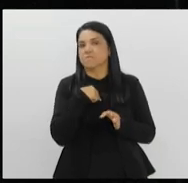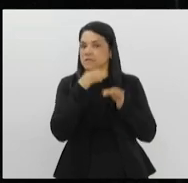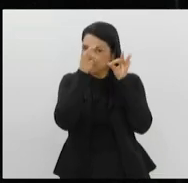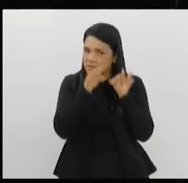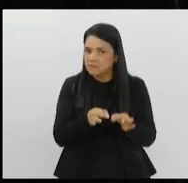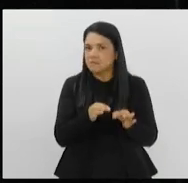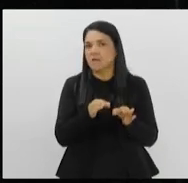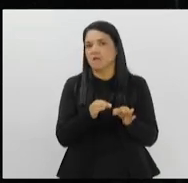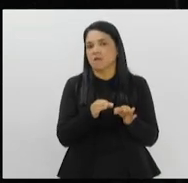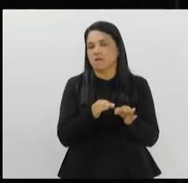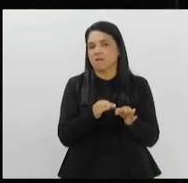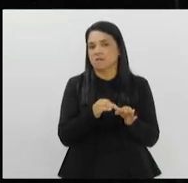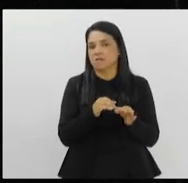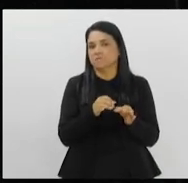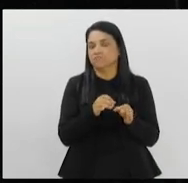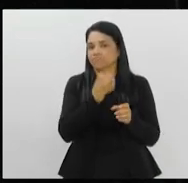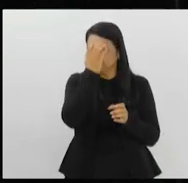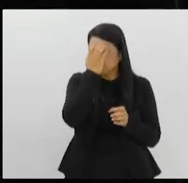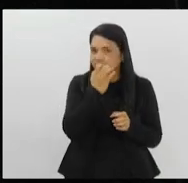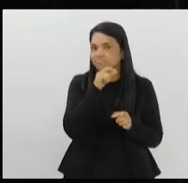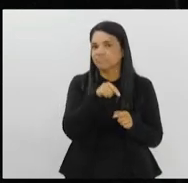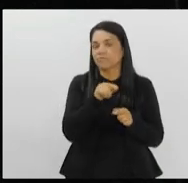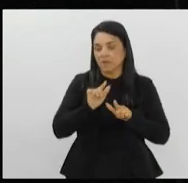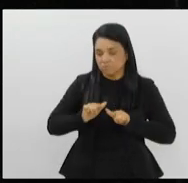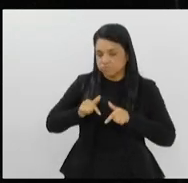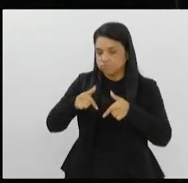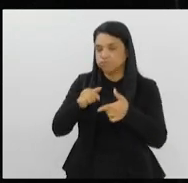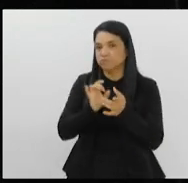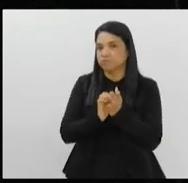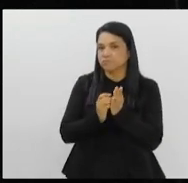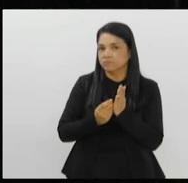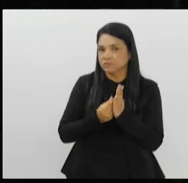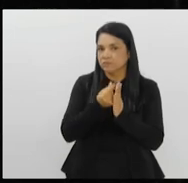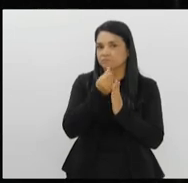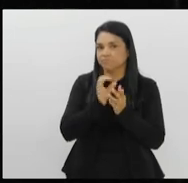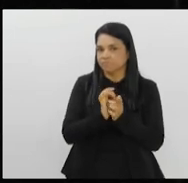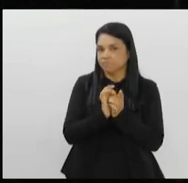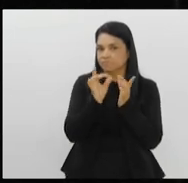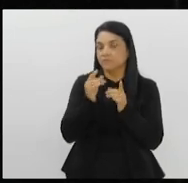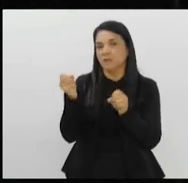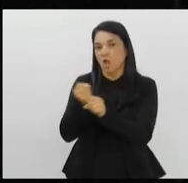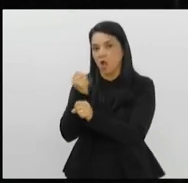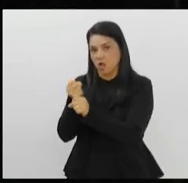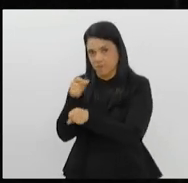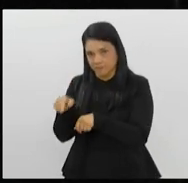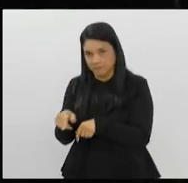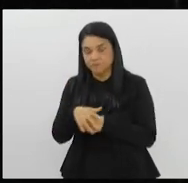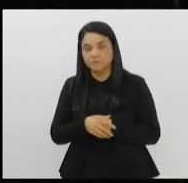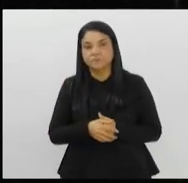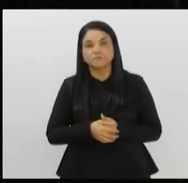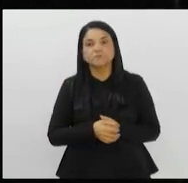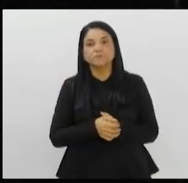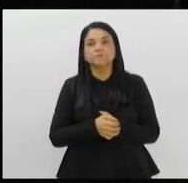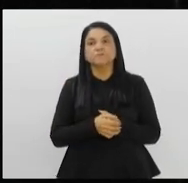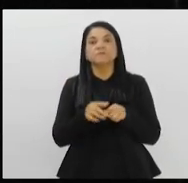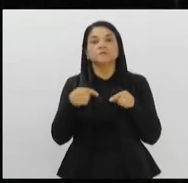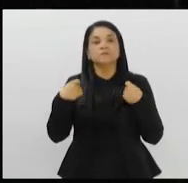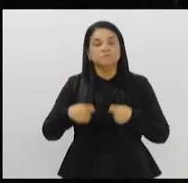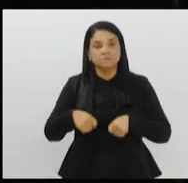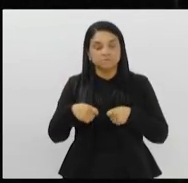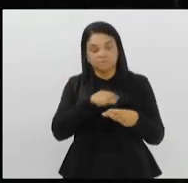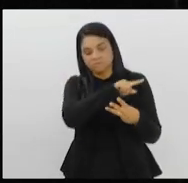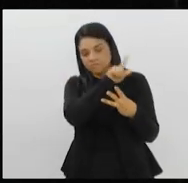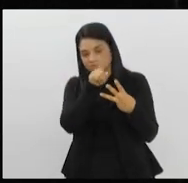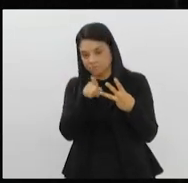na liberação do orçamento e na execução dessa obra. Falando também aqui das